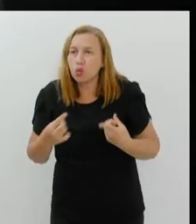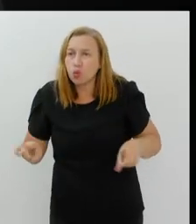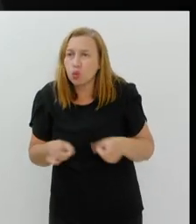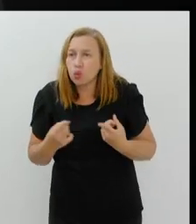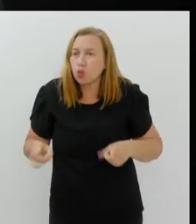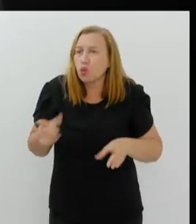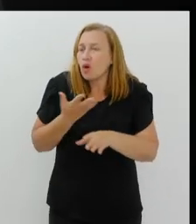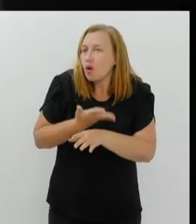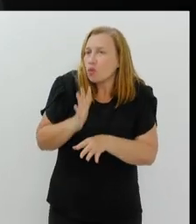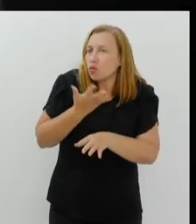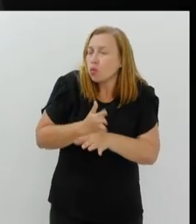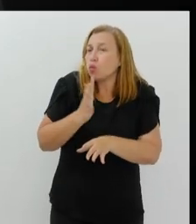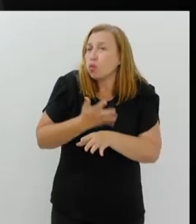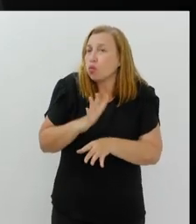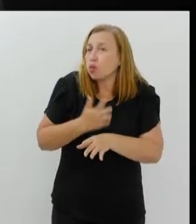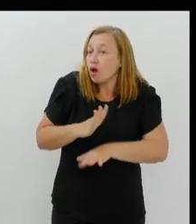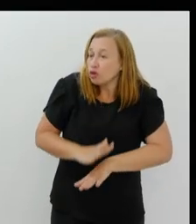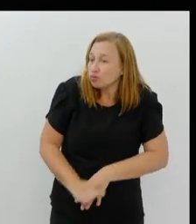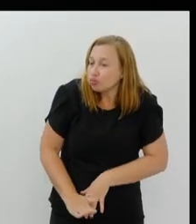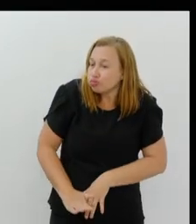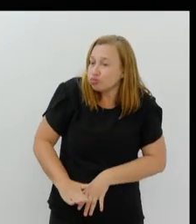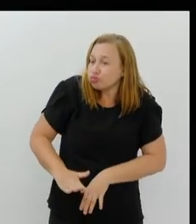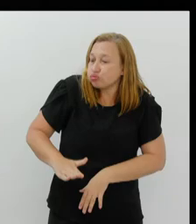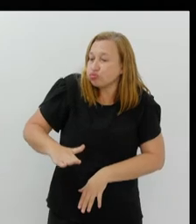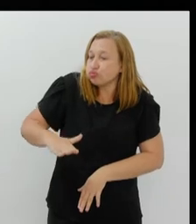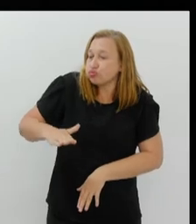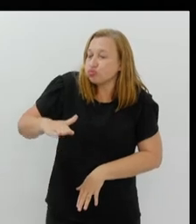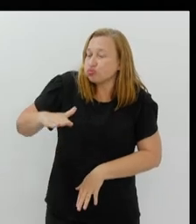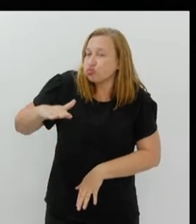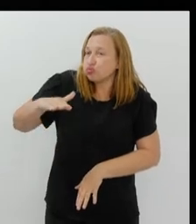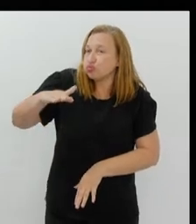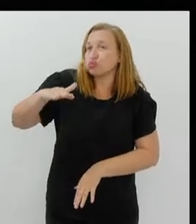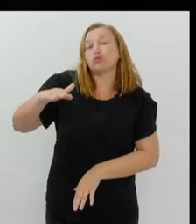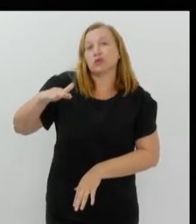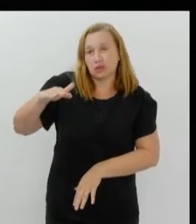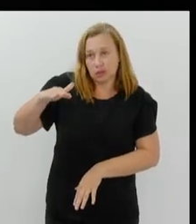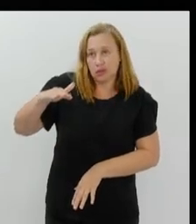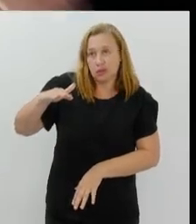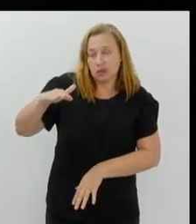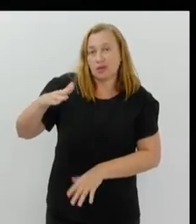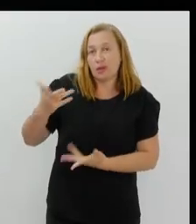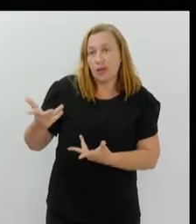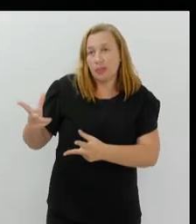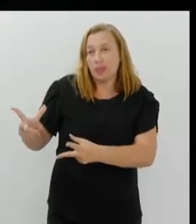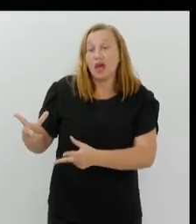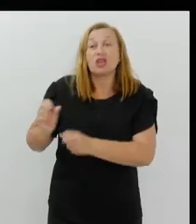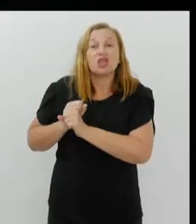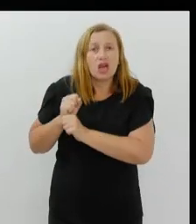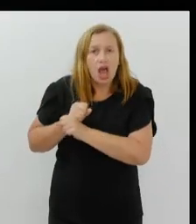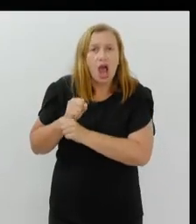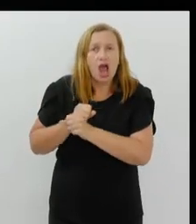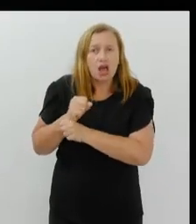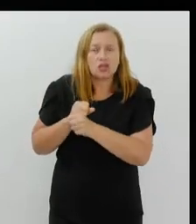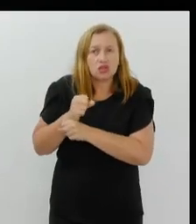passista desde criança, muitas vezes eram da escola Mirim. Então tem uma coisa de quilômetros na nossa frente de